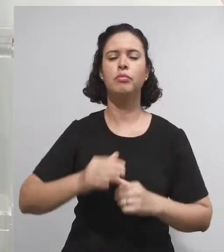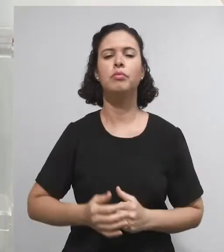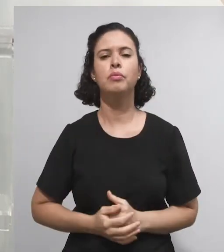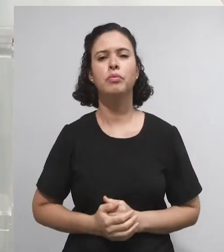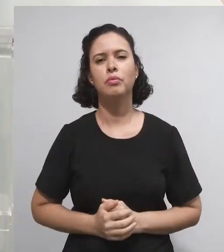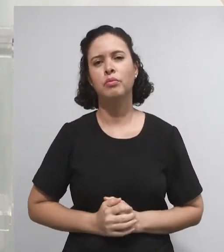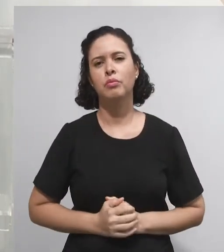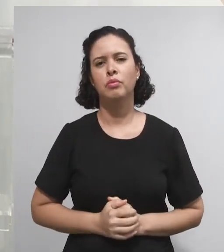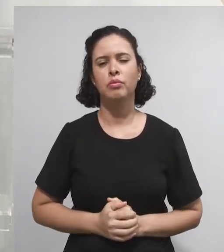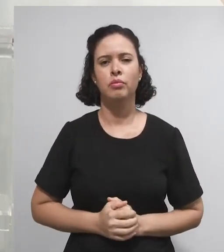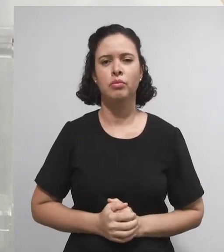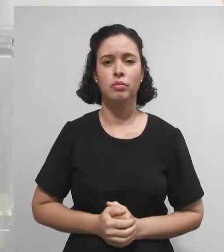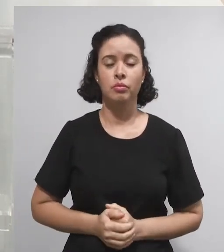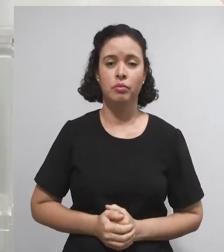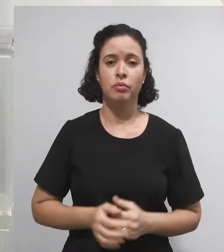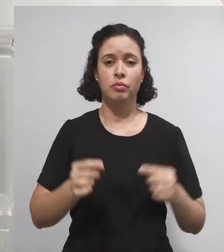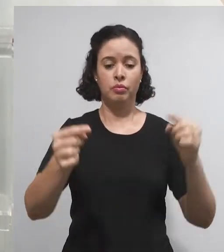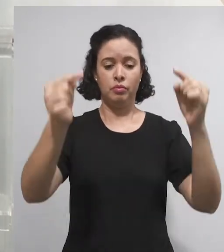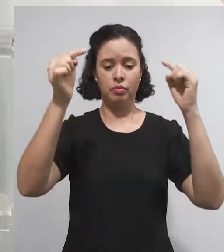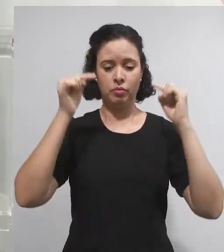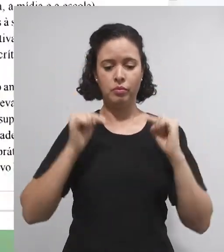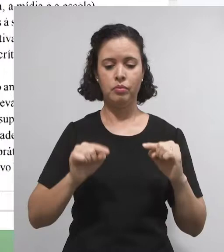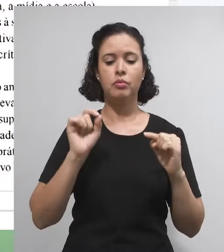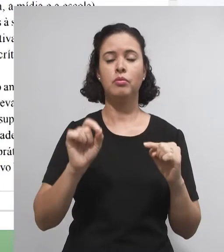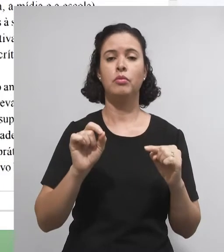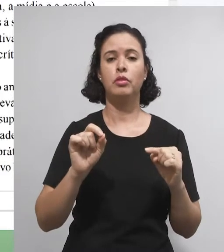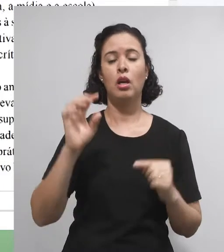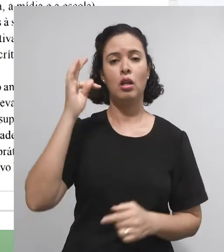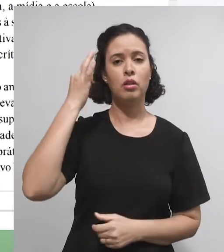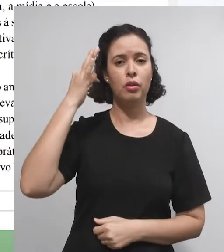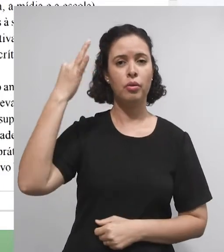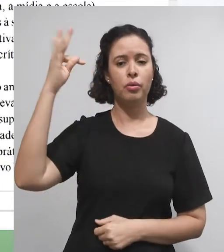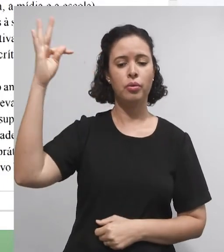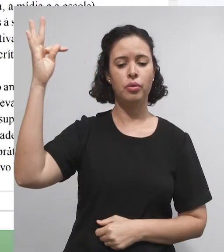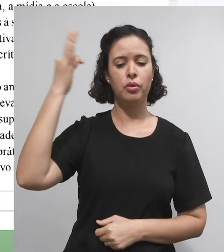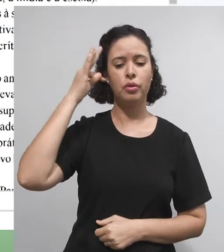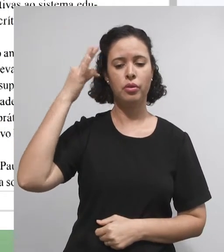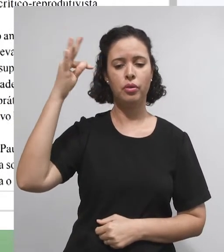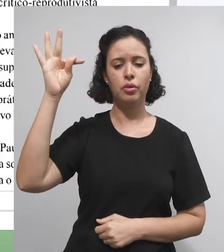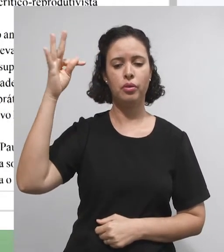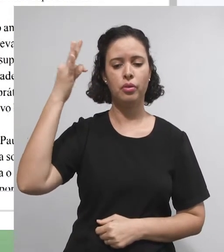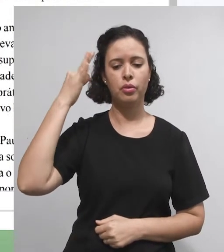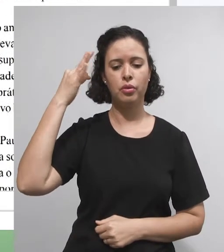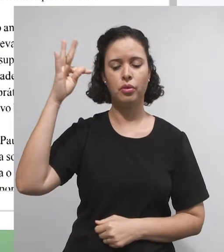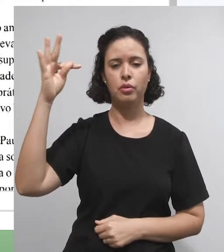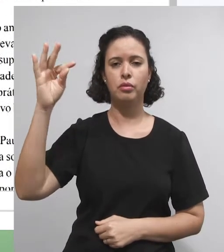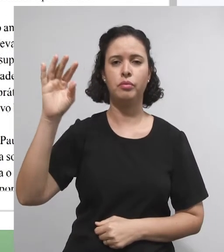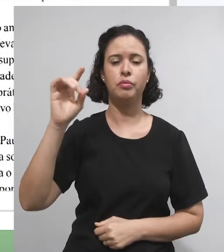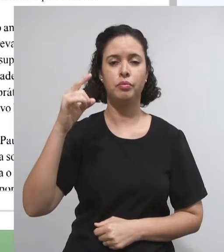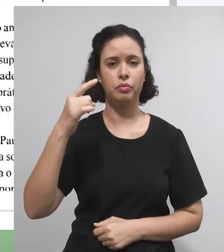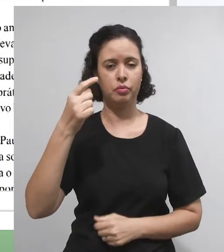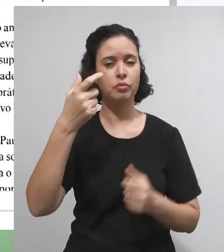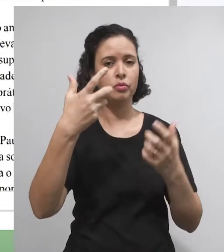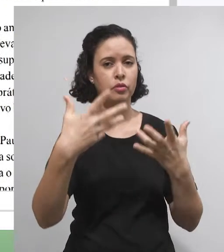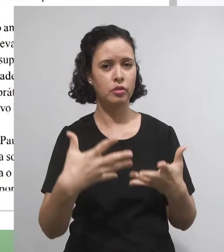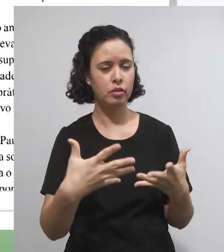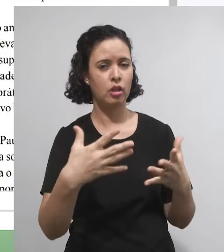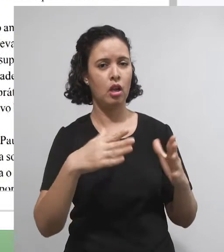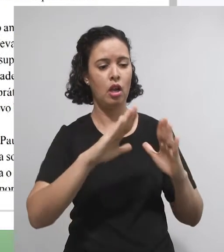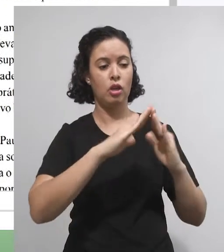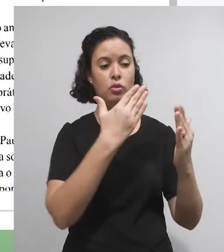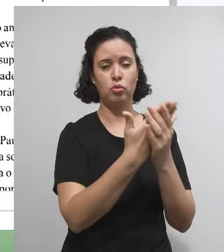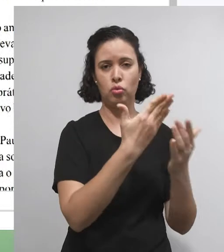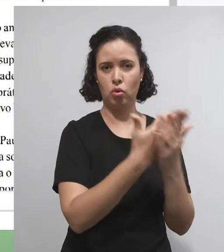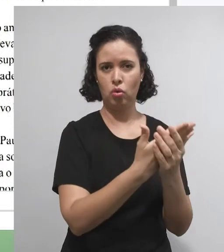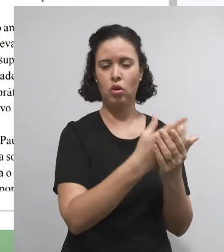ideológica. Já na teoria, essa teoria, né, ela vai entender que a escola como um